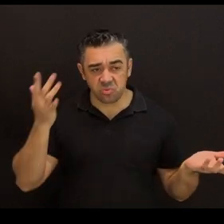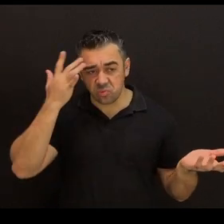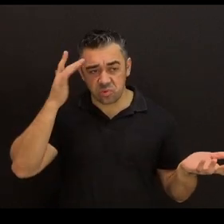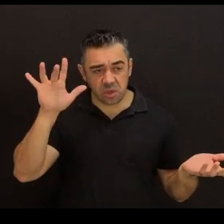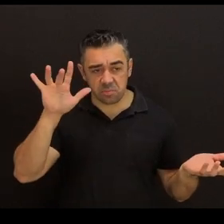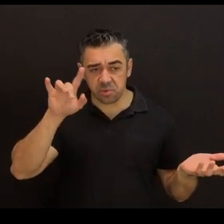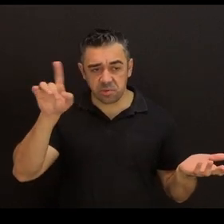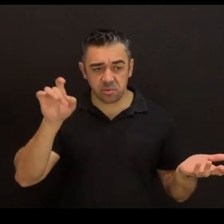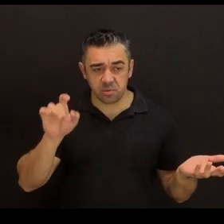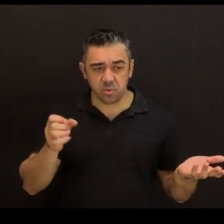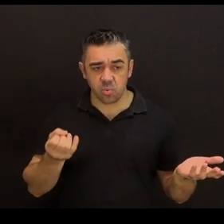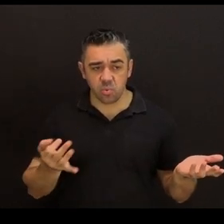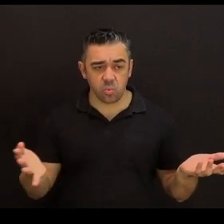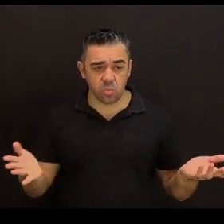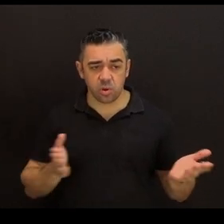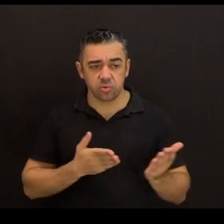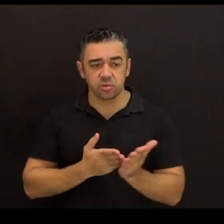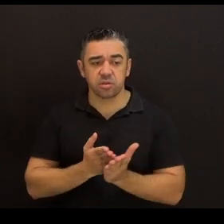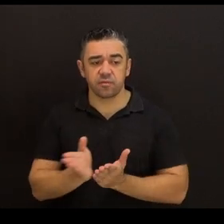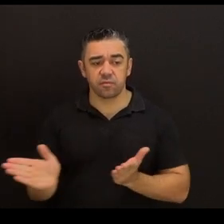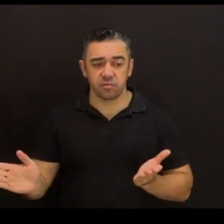nem ideia